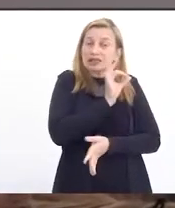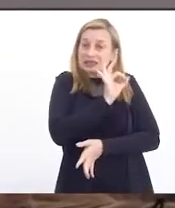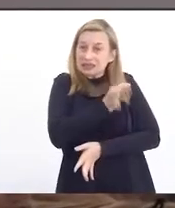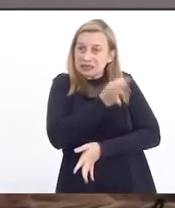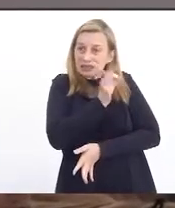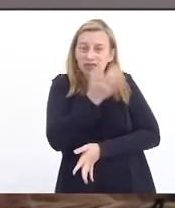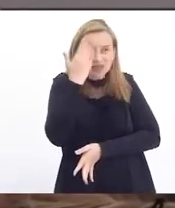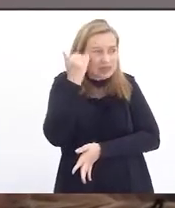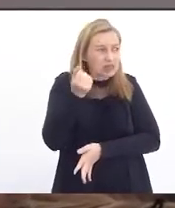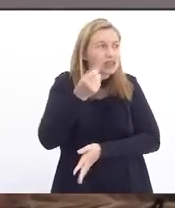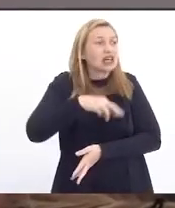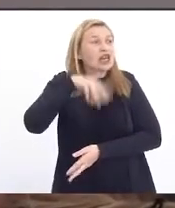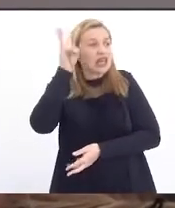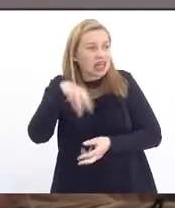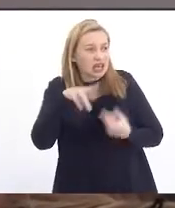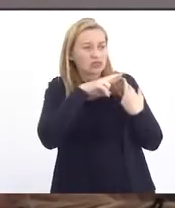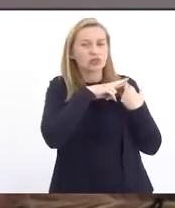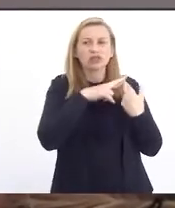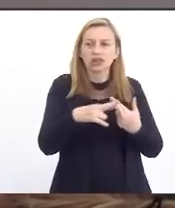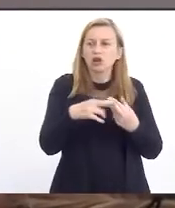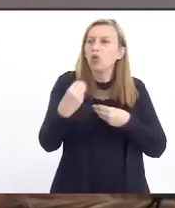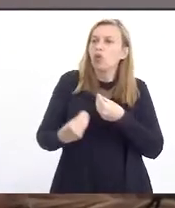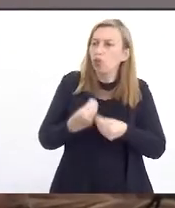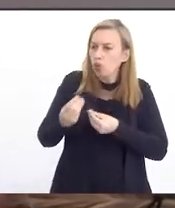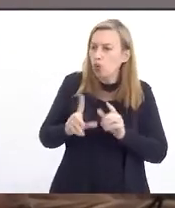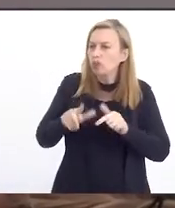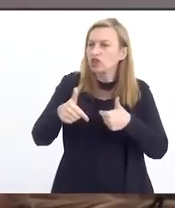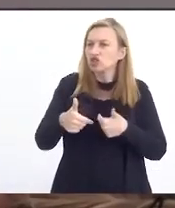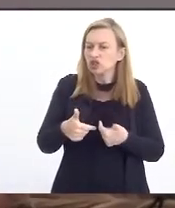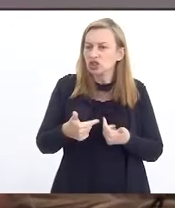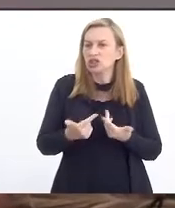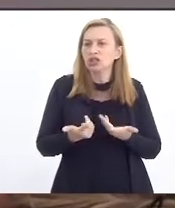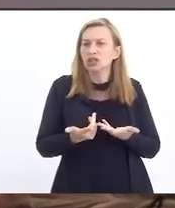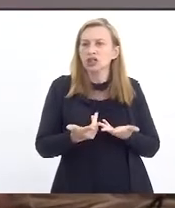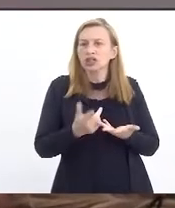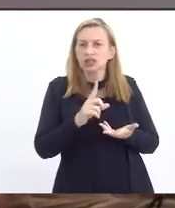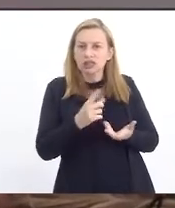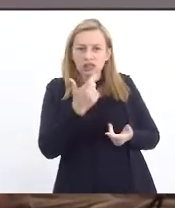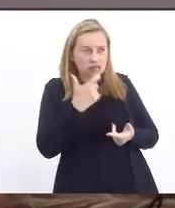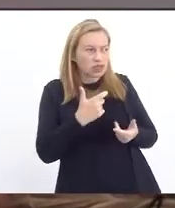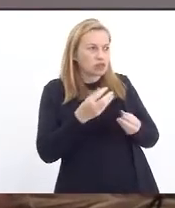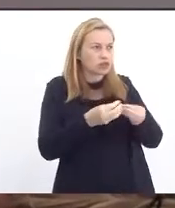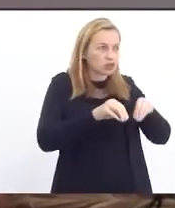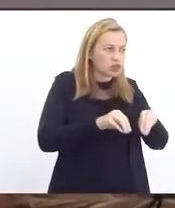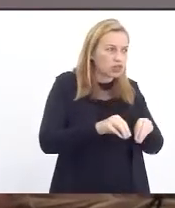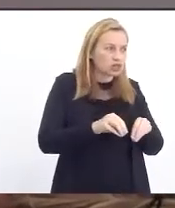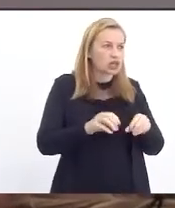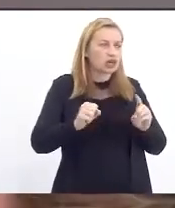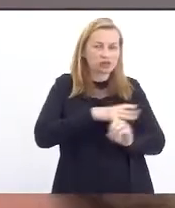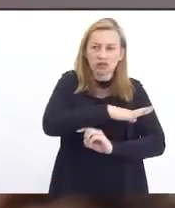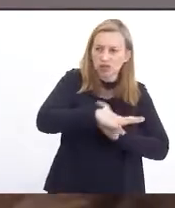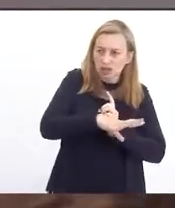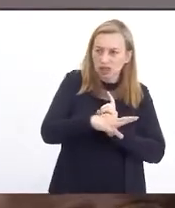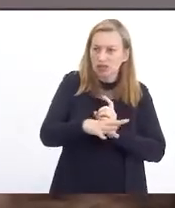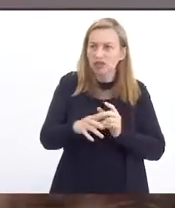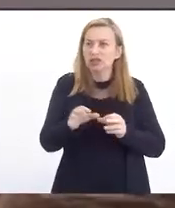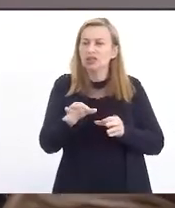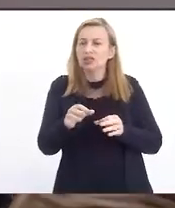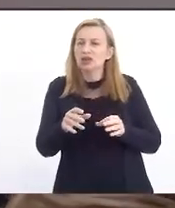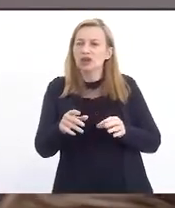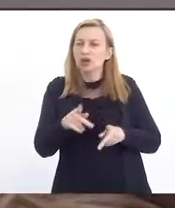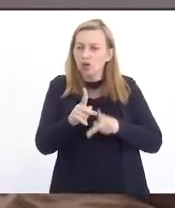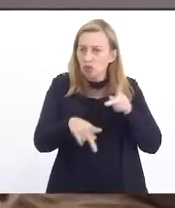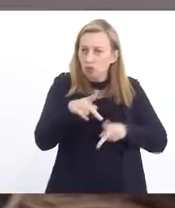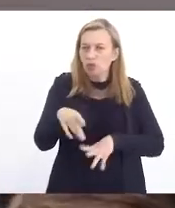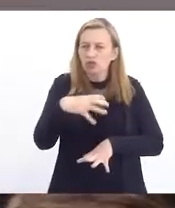exatamente de quem é a responsabilidade, como agir, porque quem não pode ser prejudicado é a sociedade, é a população, numa situação desse sentido. Então, a gente está